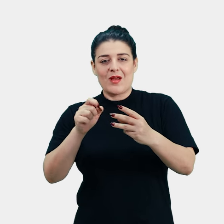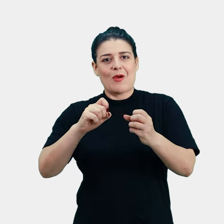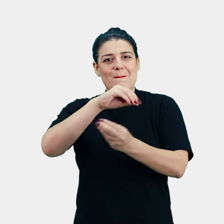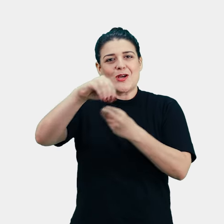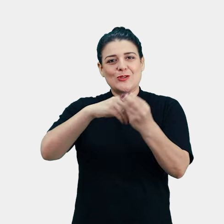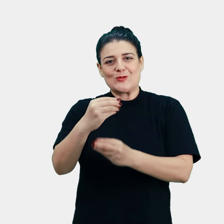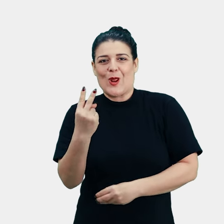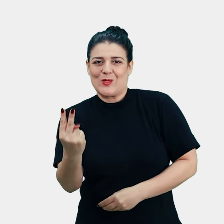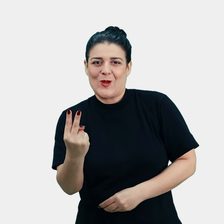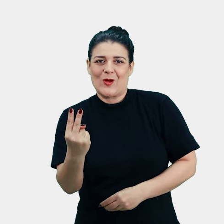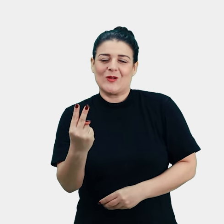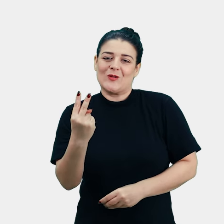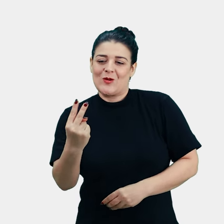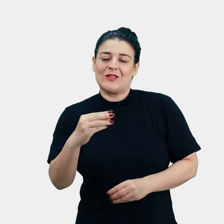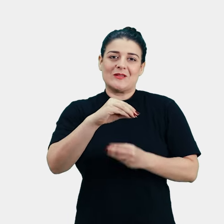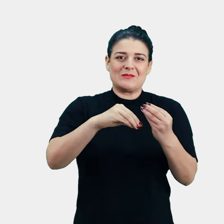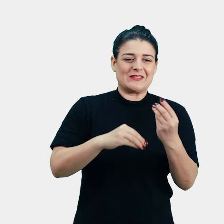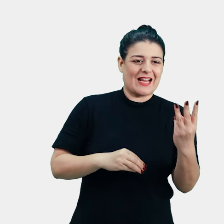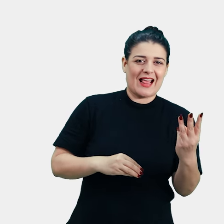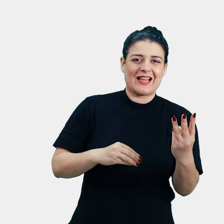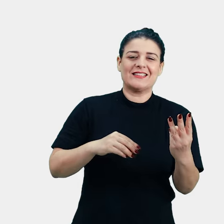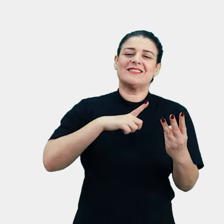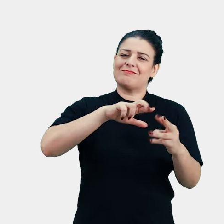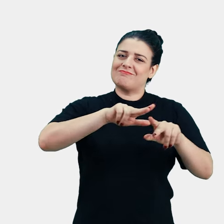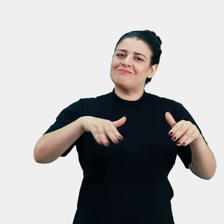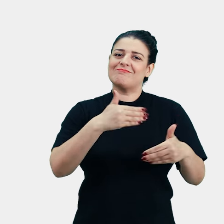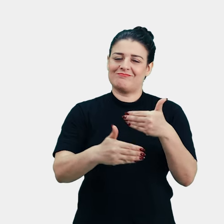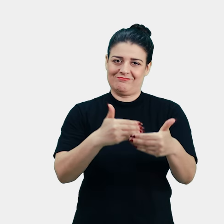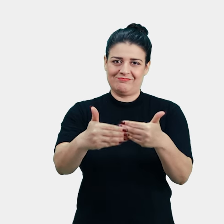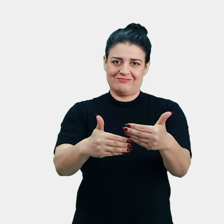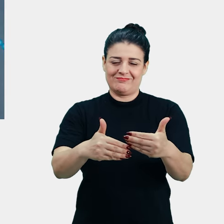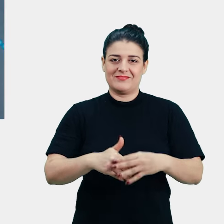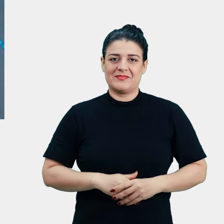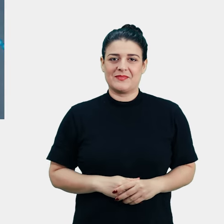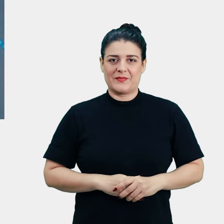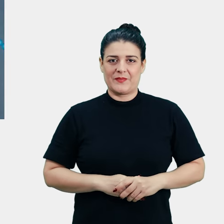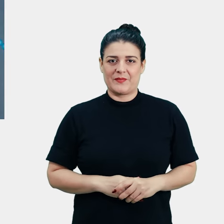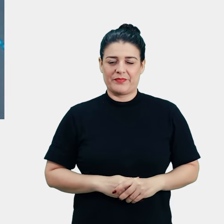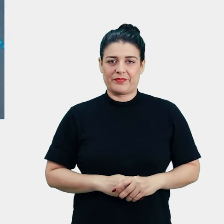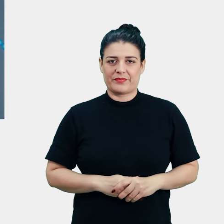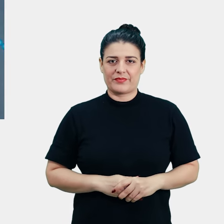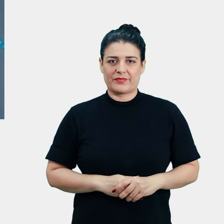trap, um ion trap e orbit trap, e assim sucessivamente, tá?